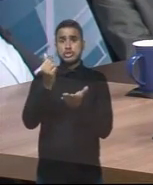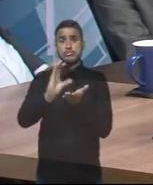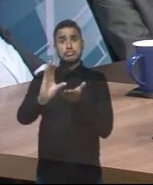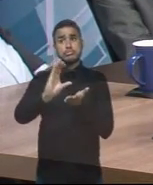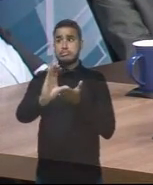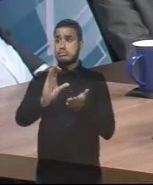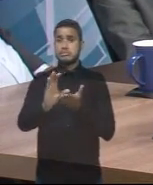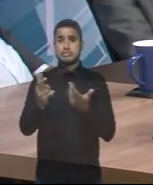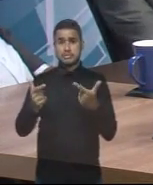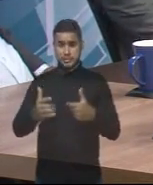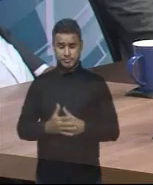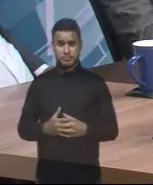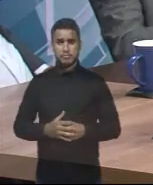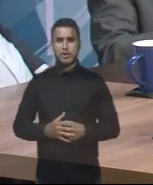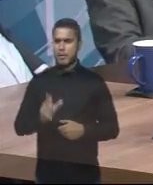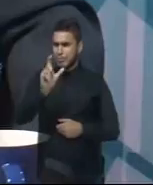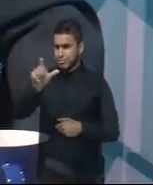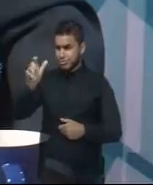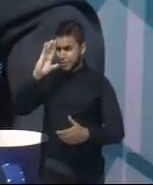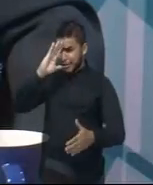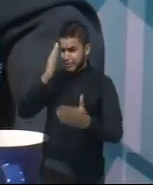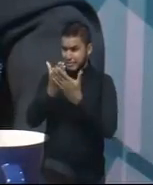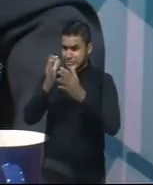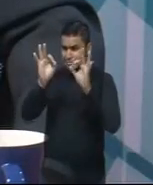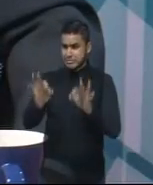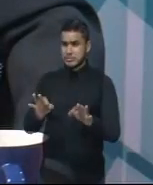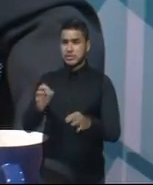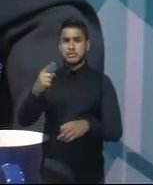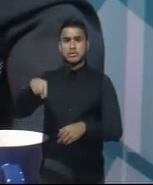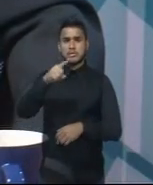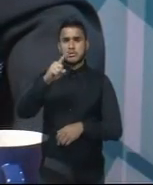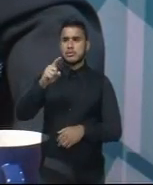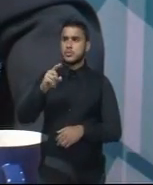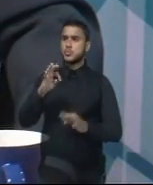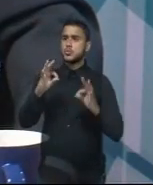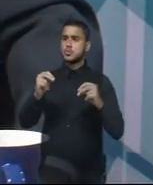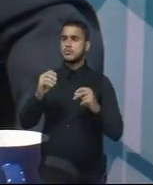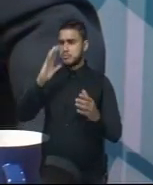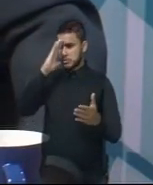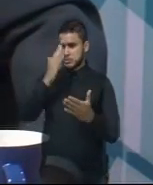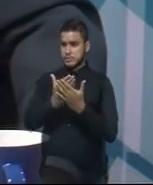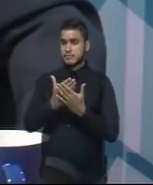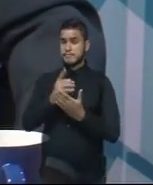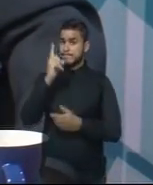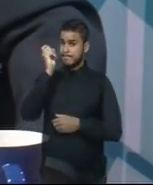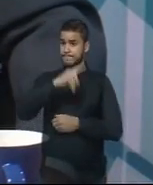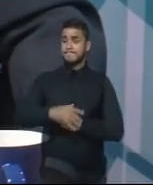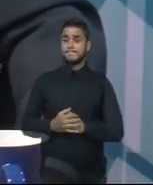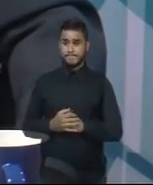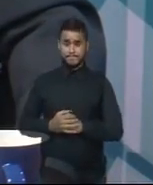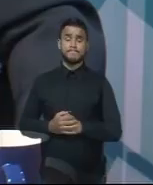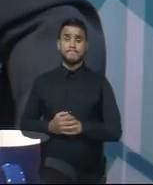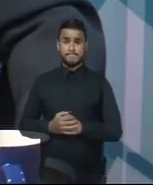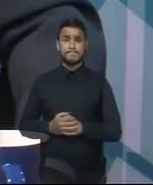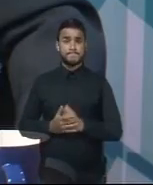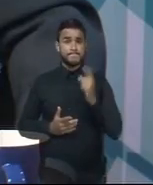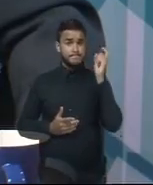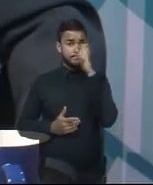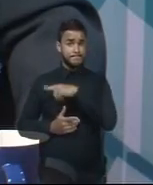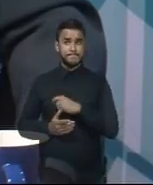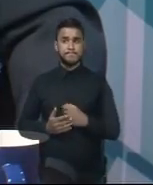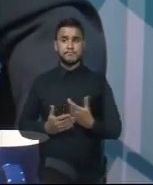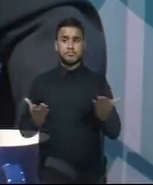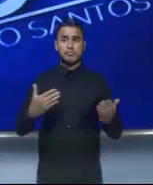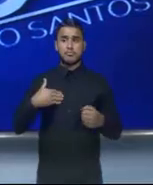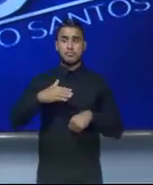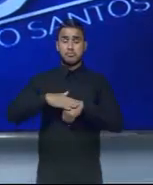legitimidade, porque todas as lideranças políticas perderam legitimidade com os escândalos. Então, a situação é muito grave. Eu venho propondo um